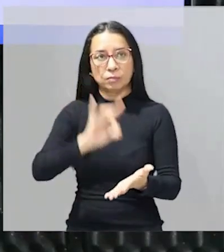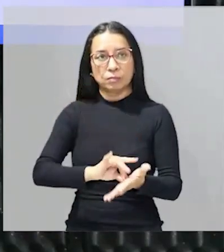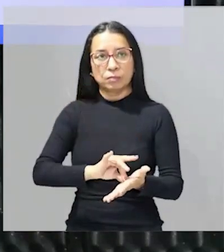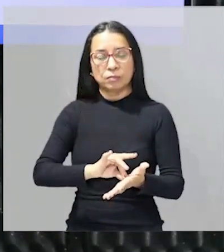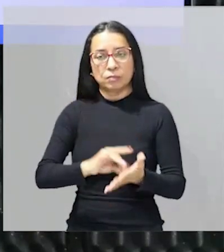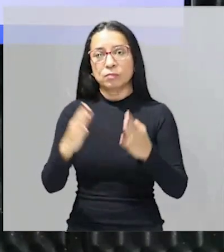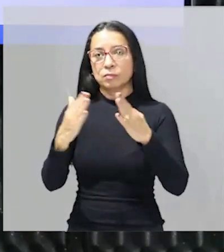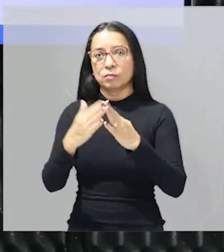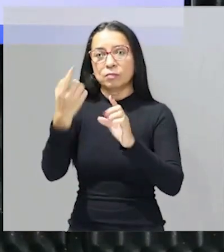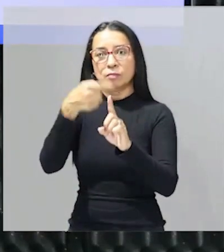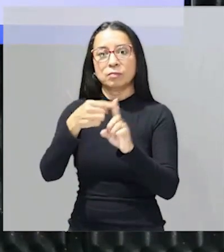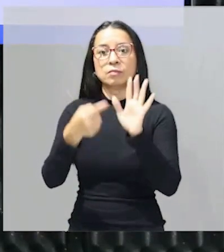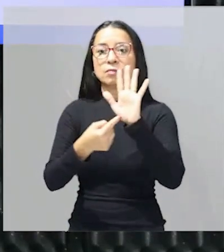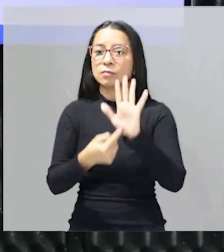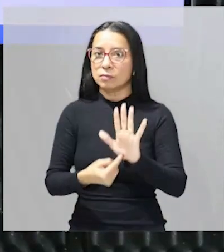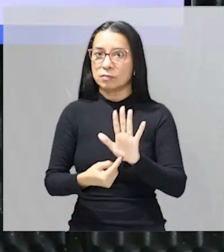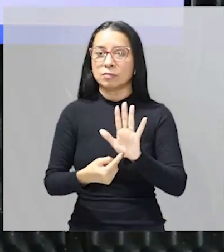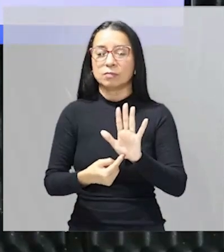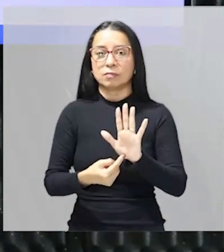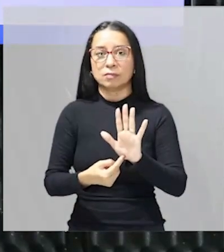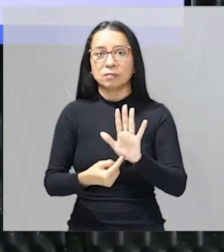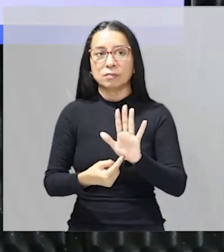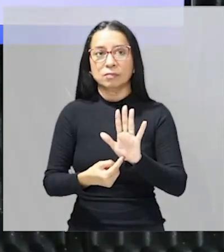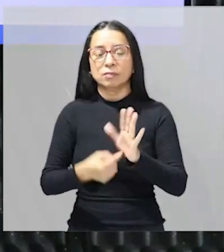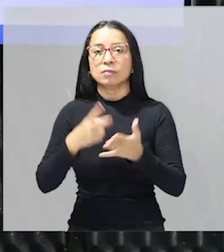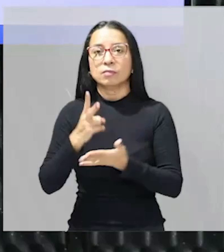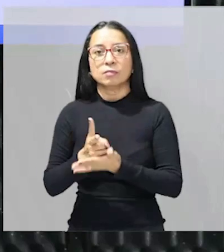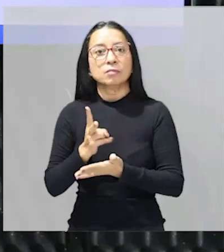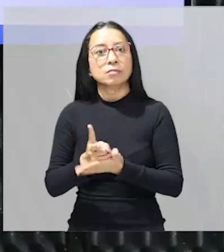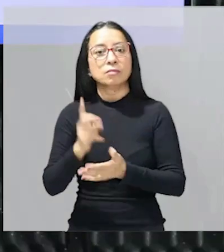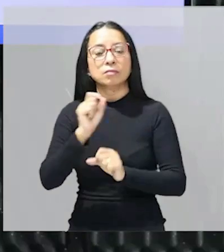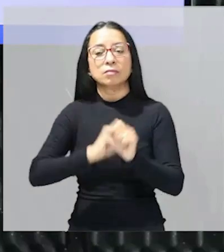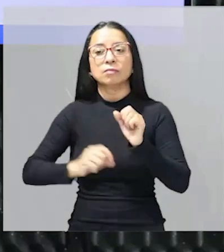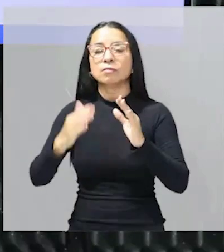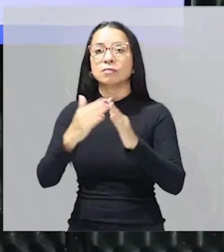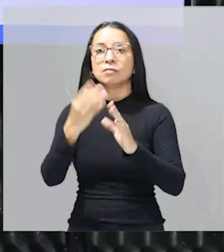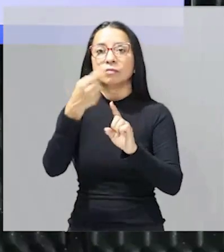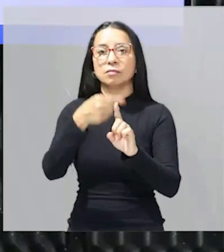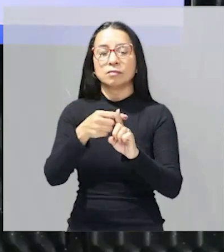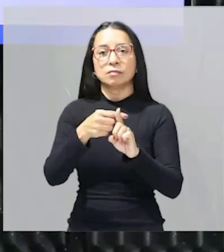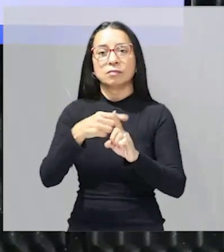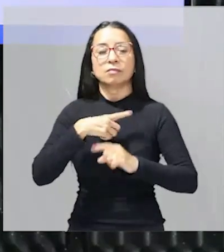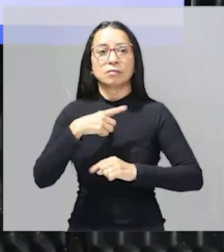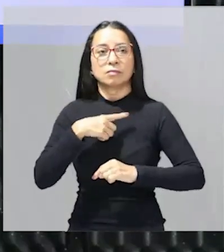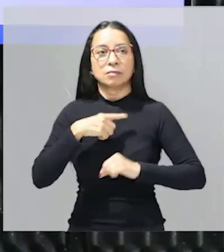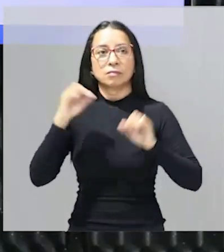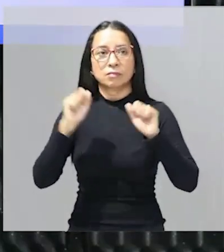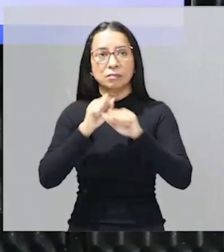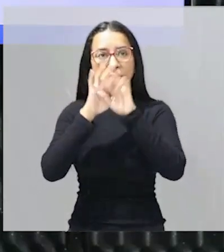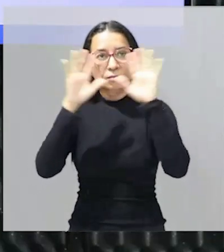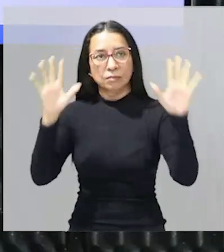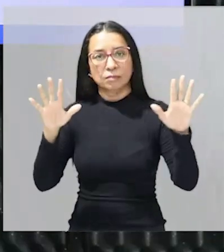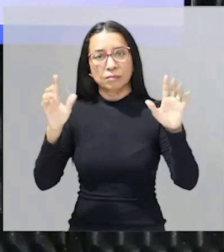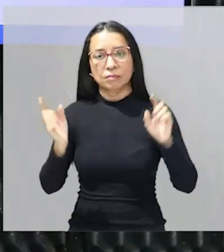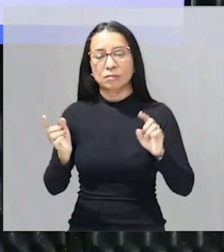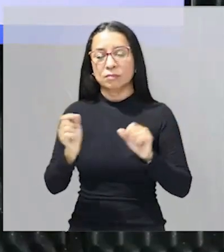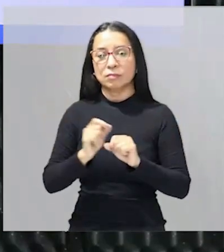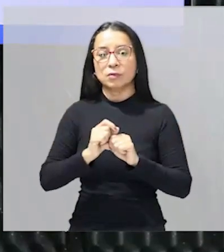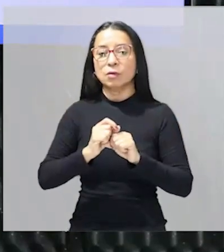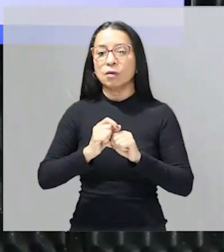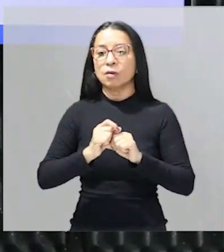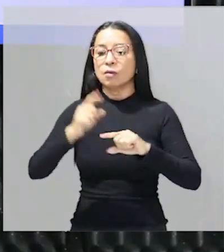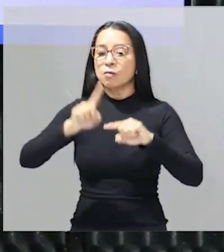A catedral mostra isso, a permanência dela. Ou seja, você tem evidentemente um objeto